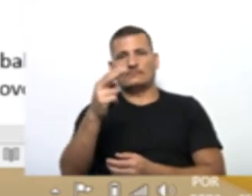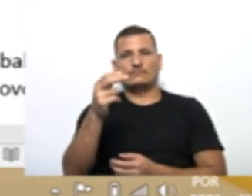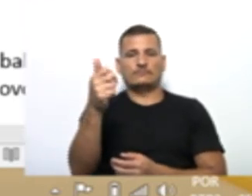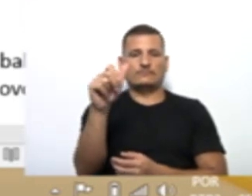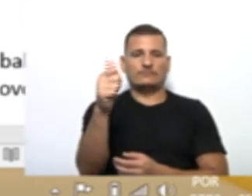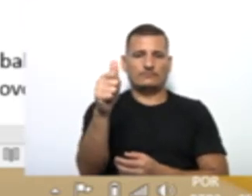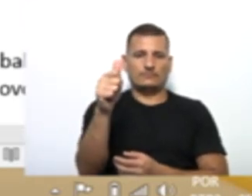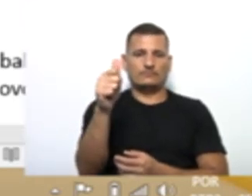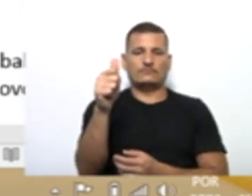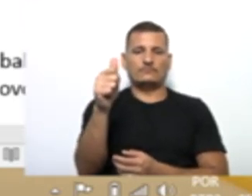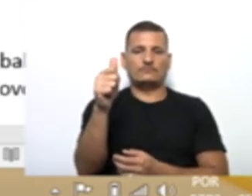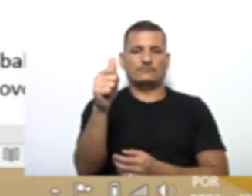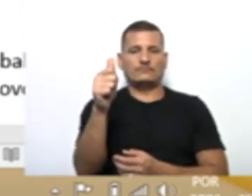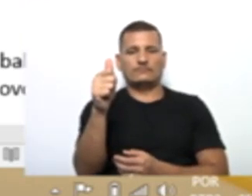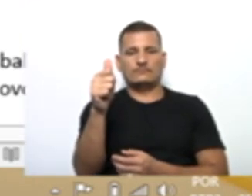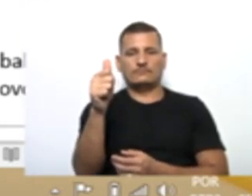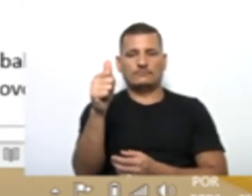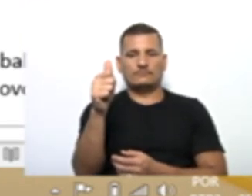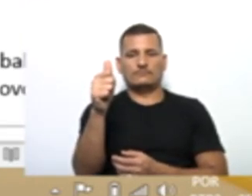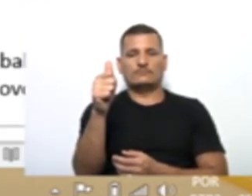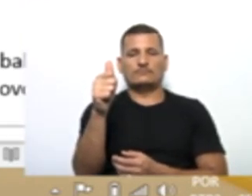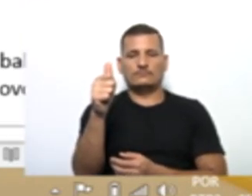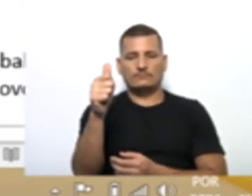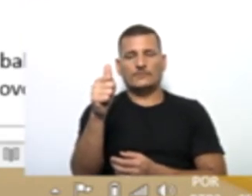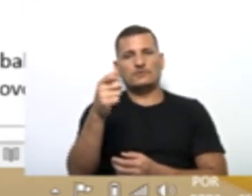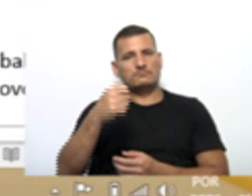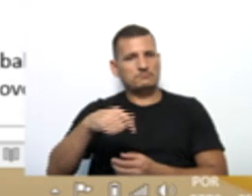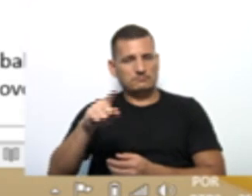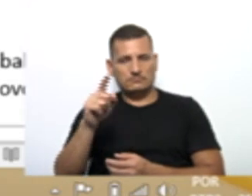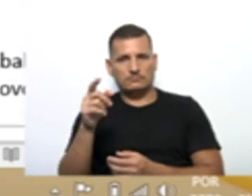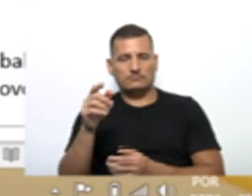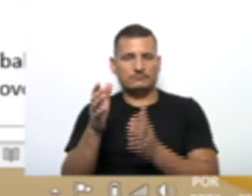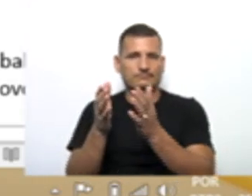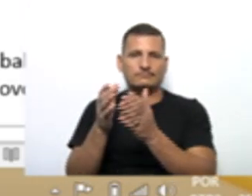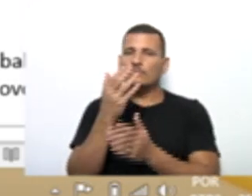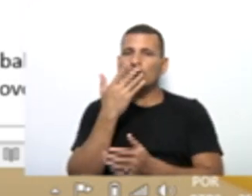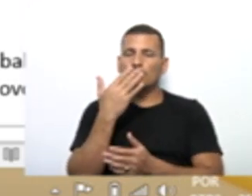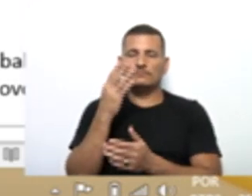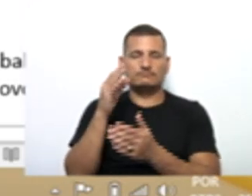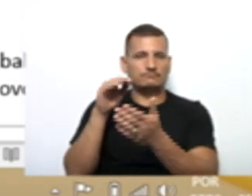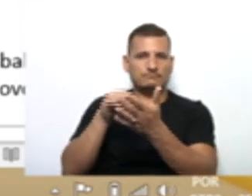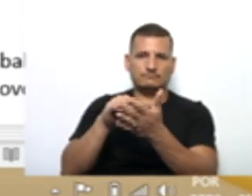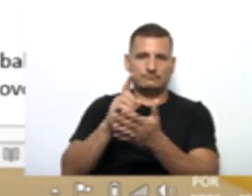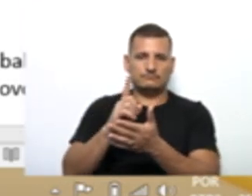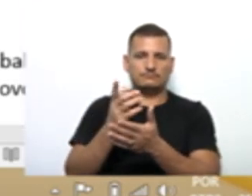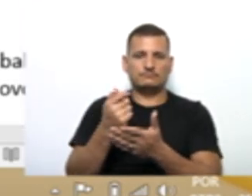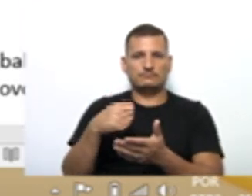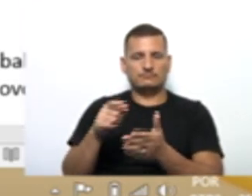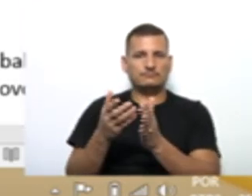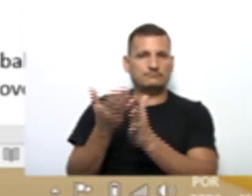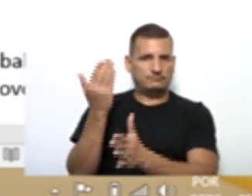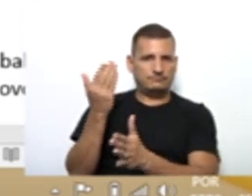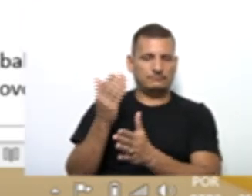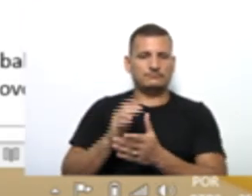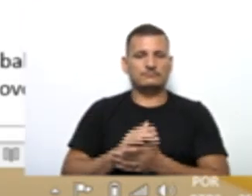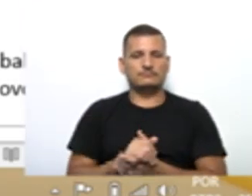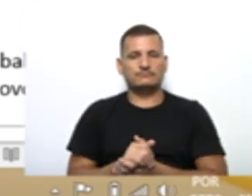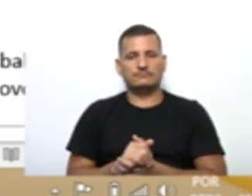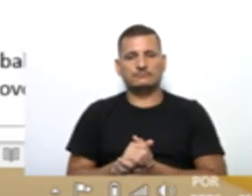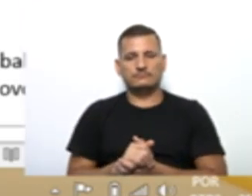há necessidade de dar esse destaque amarelo mais, correto? E nem o destaque negrito, e muito